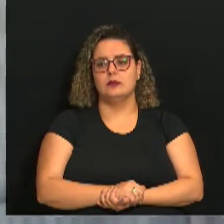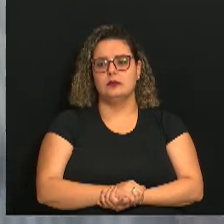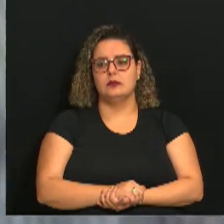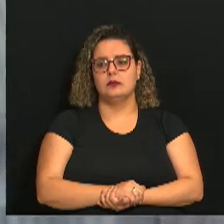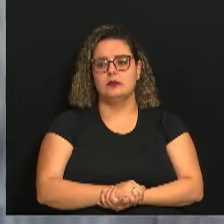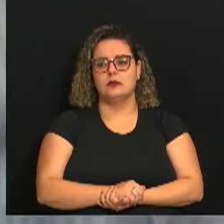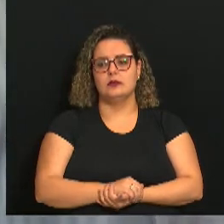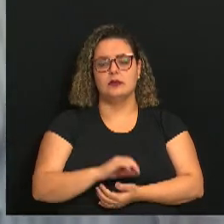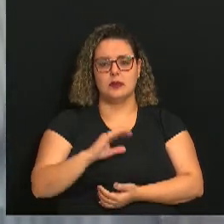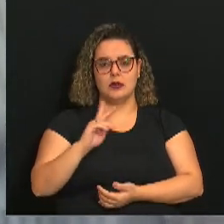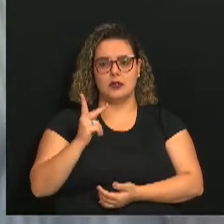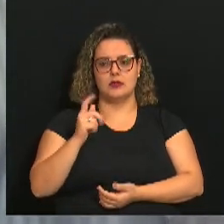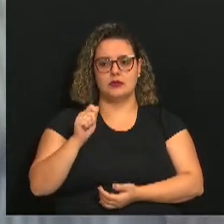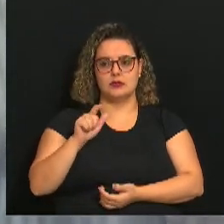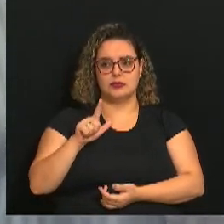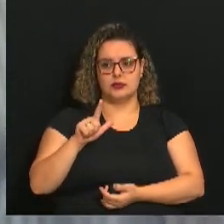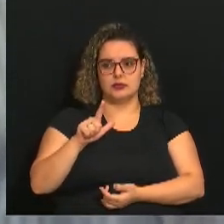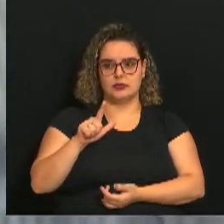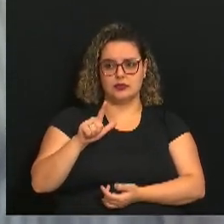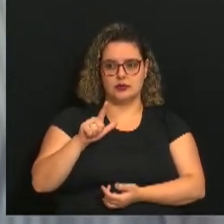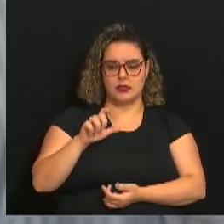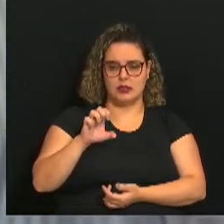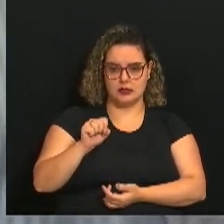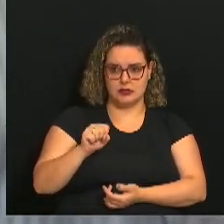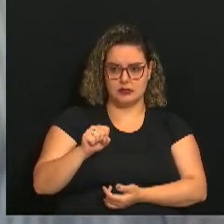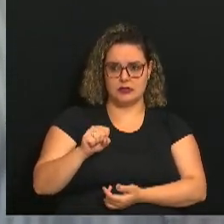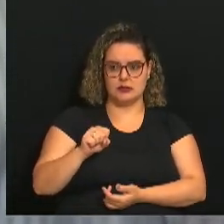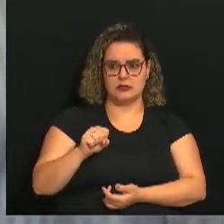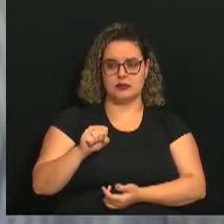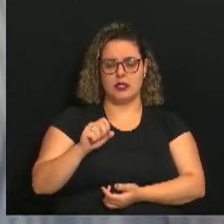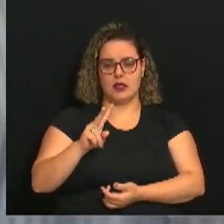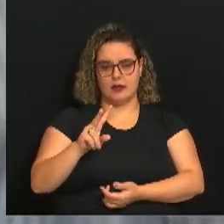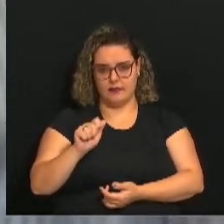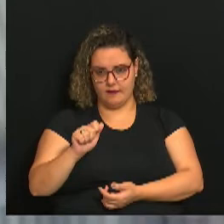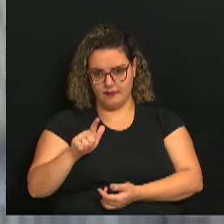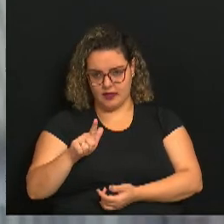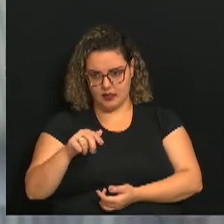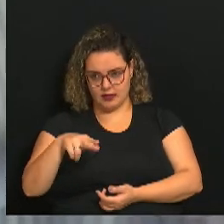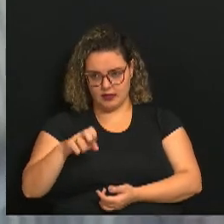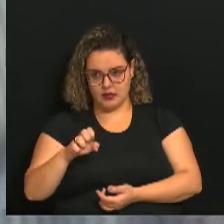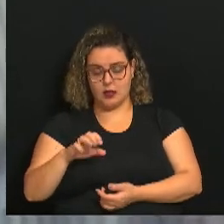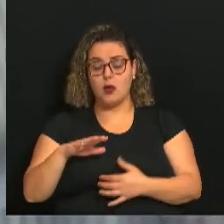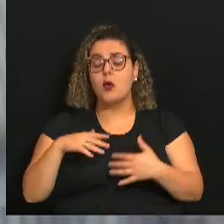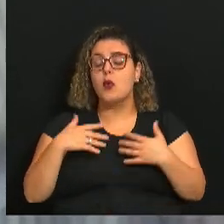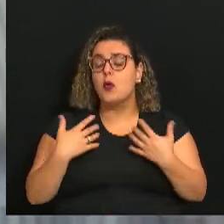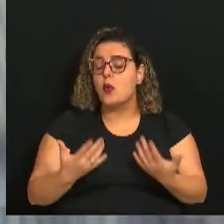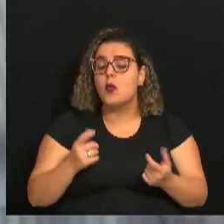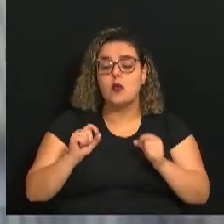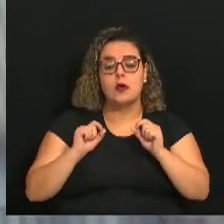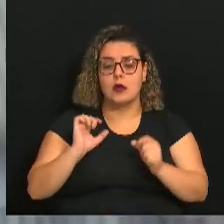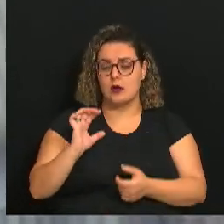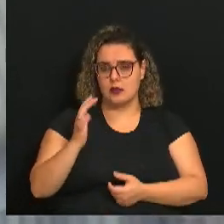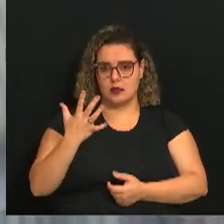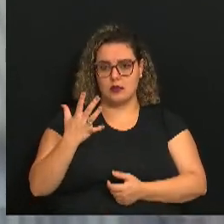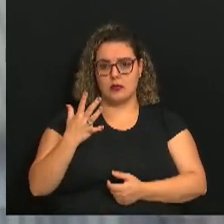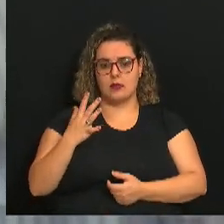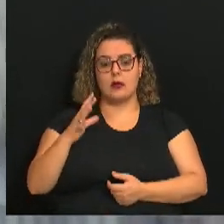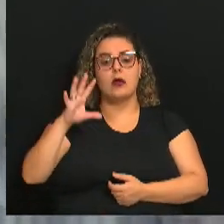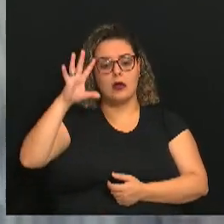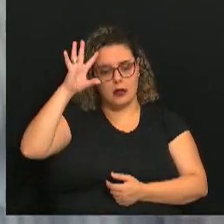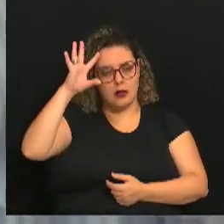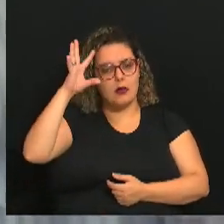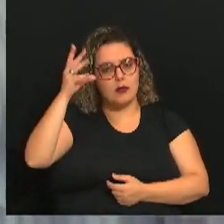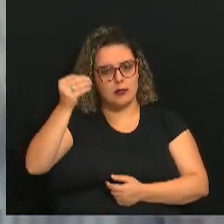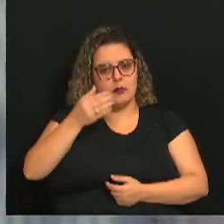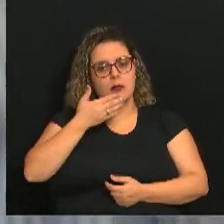e Wagner, é assim, o nosso espírito aqui enquanto comissão é o quê? Compreender melhor a situação, por isso